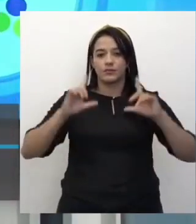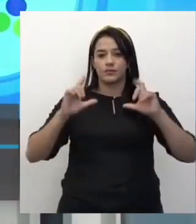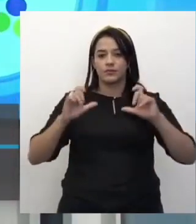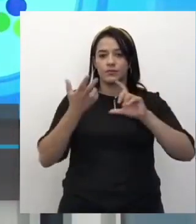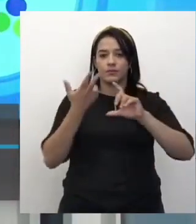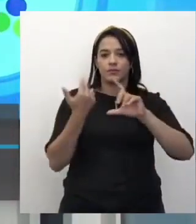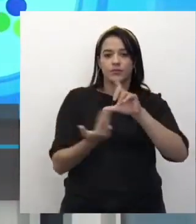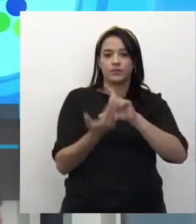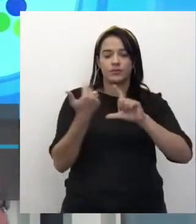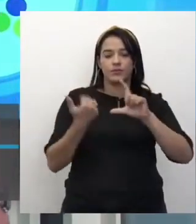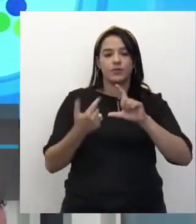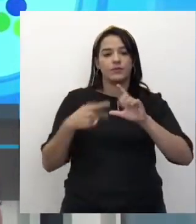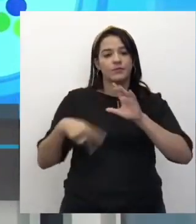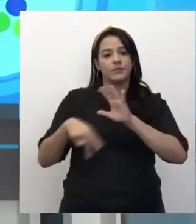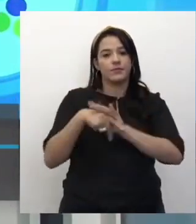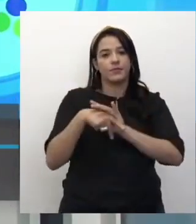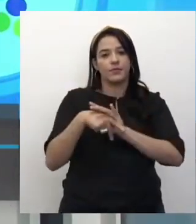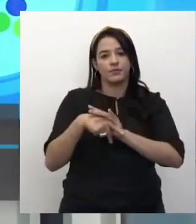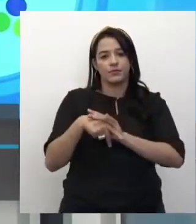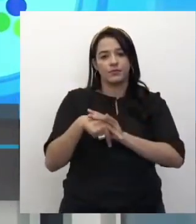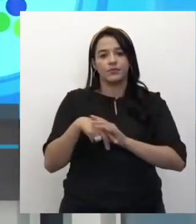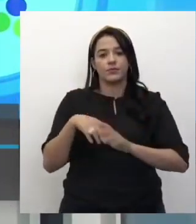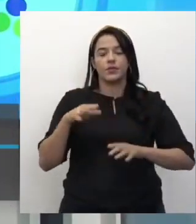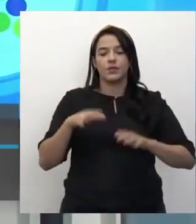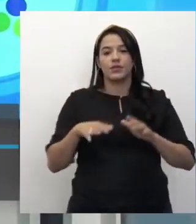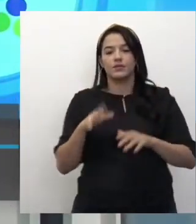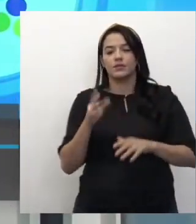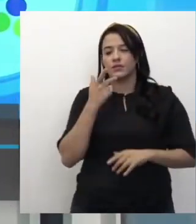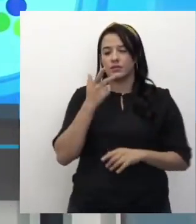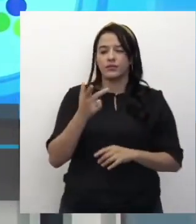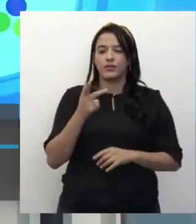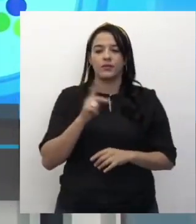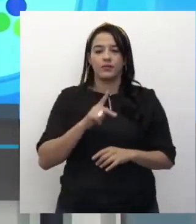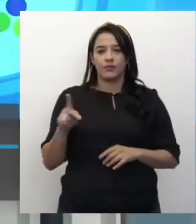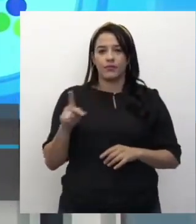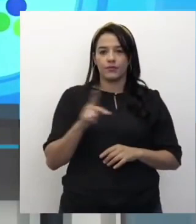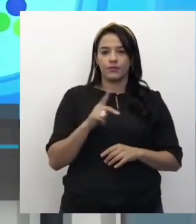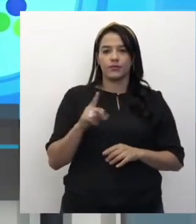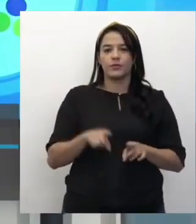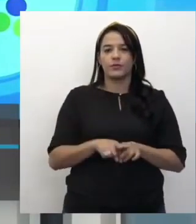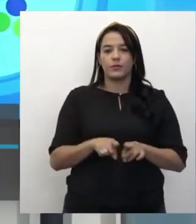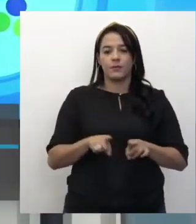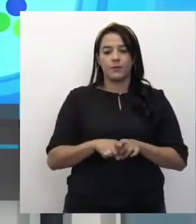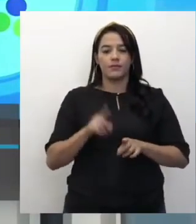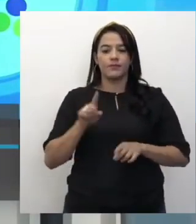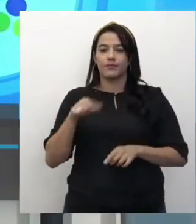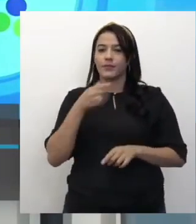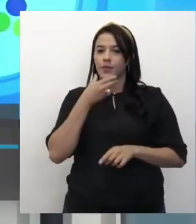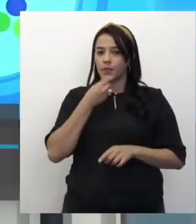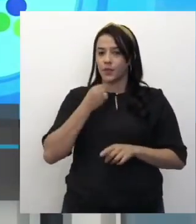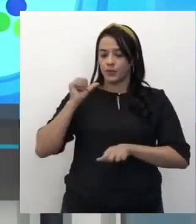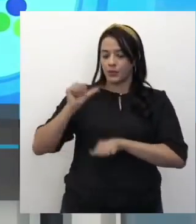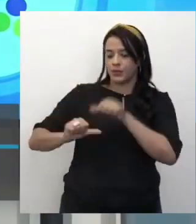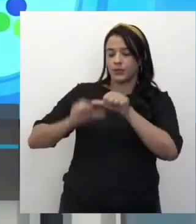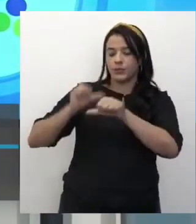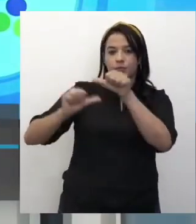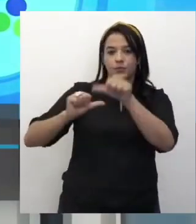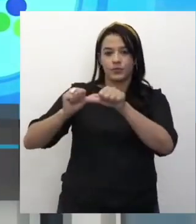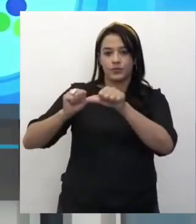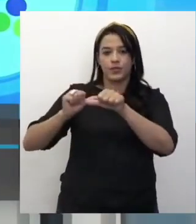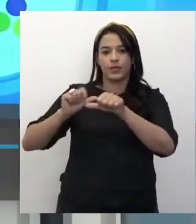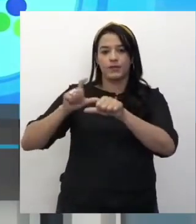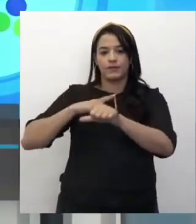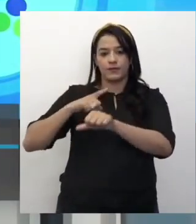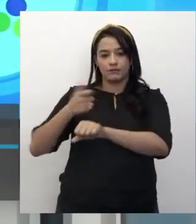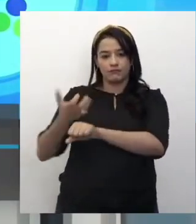aspectos próprios, né? Então que é o caso que o professor falou, né? O homem transformou a paisagem e fez lá uma